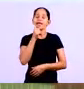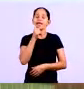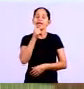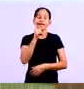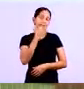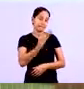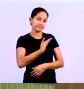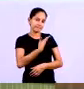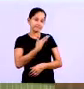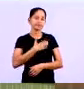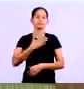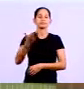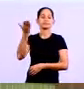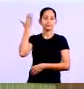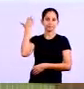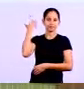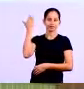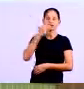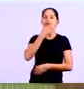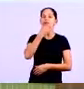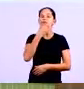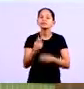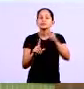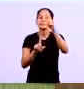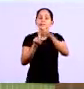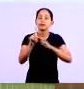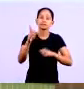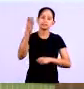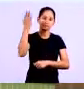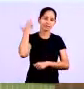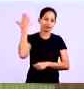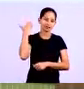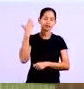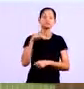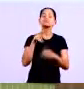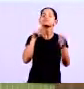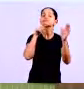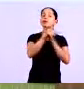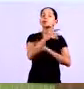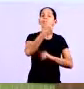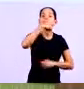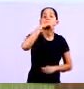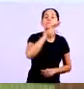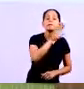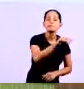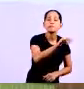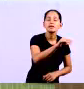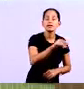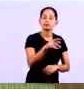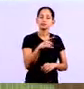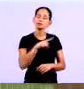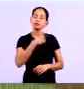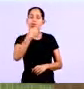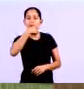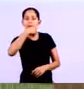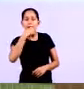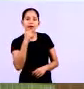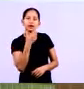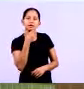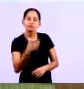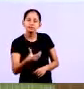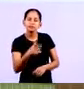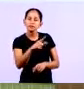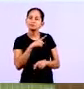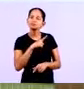ela, no Natal do ano retrasado, ela falou assim, mamãe, seguinte, no Natal, o Papai Noel me dá um presente.